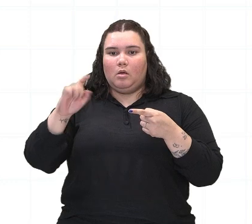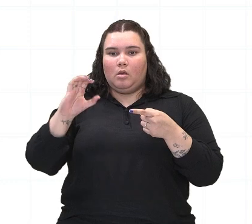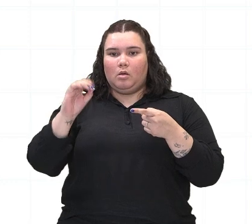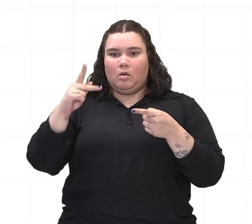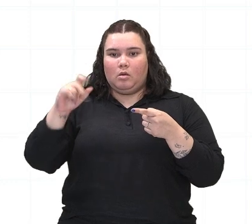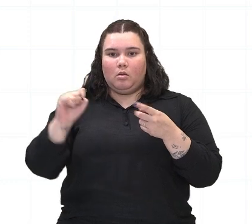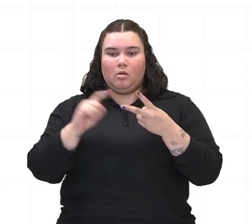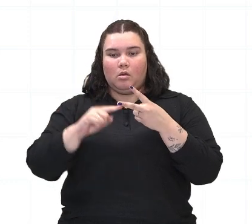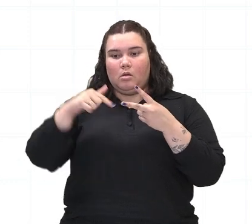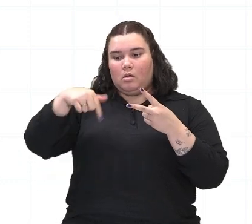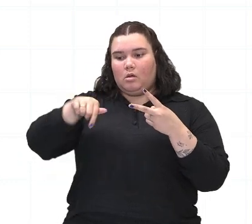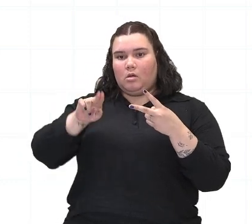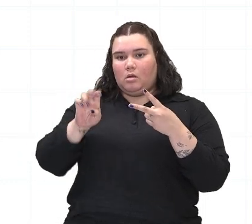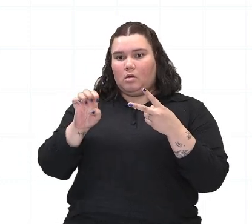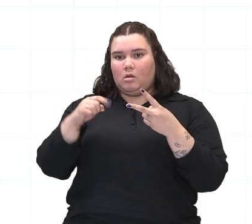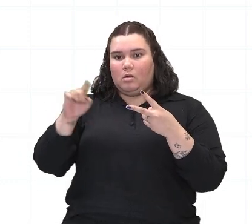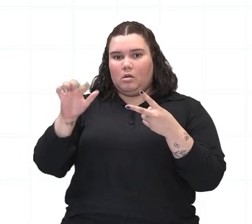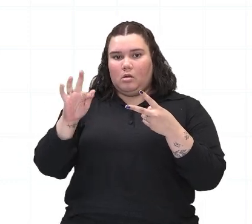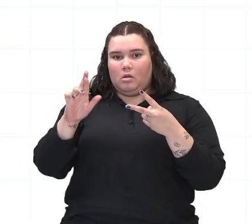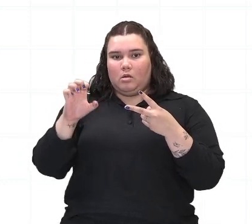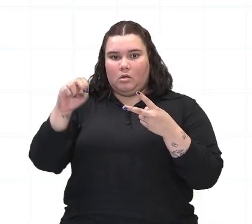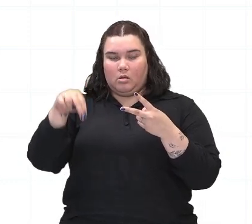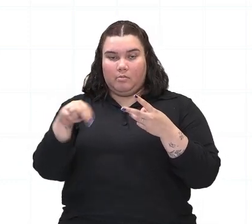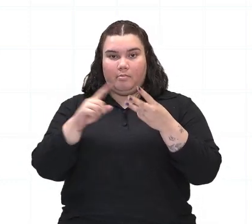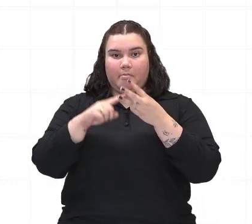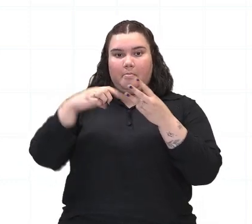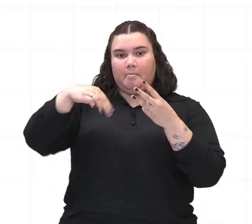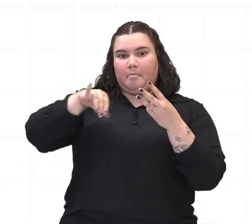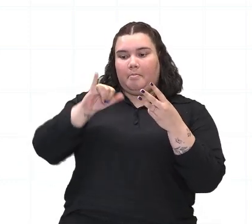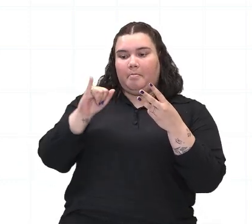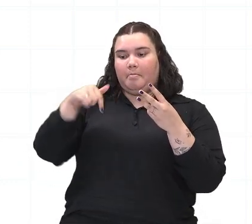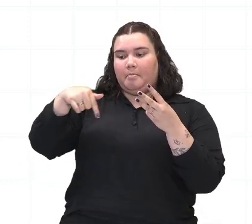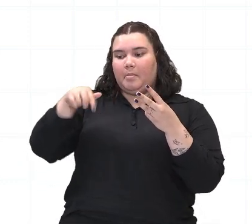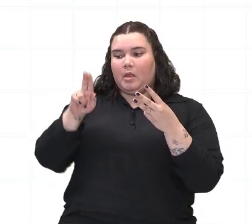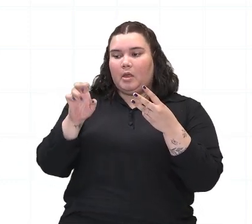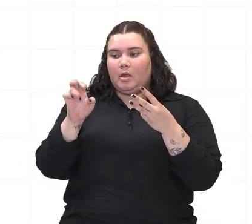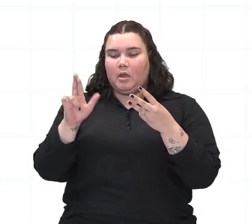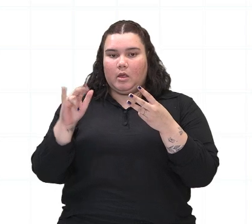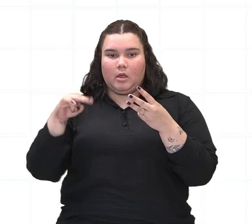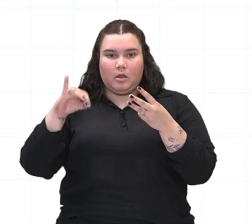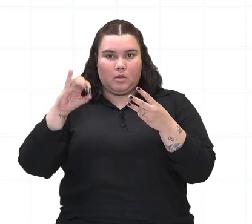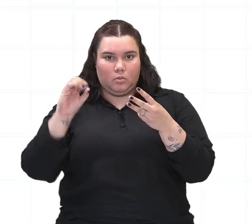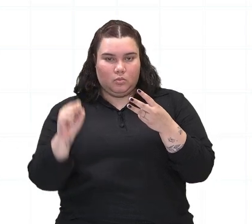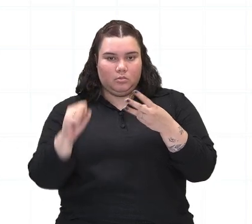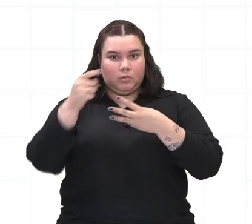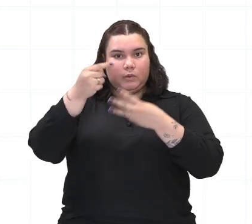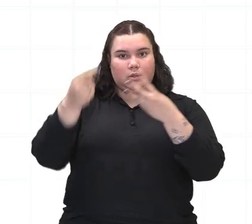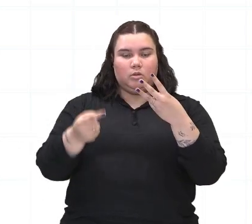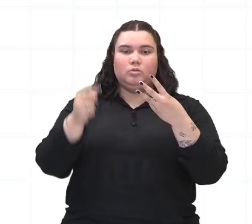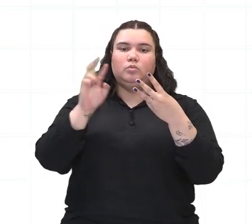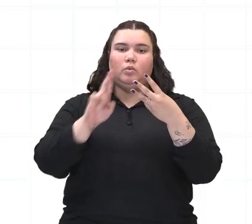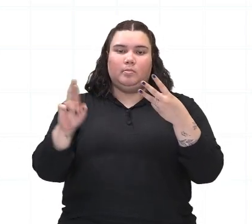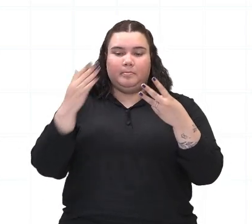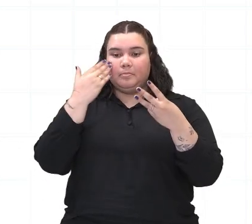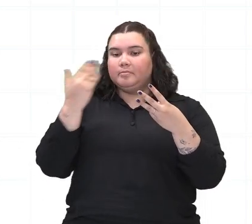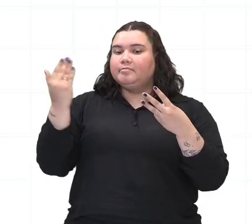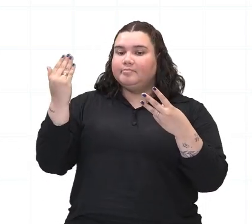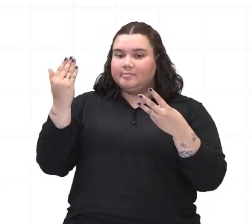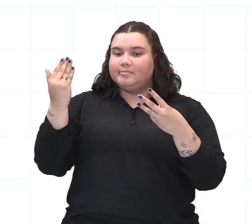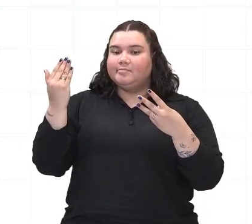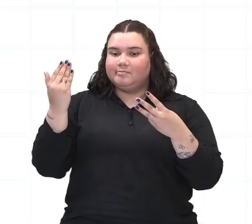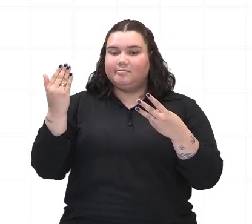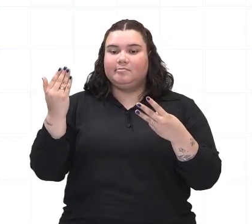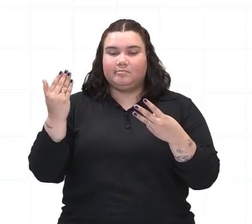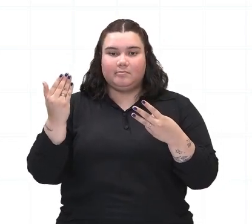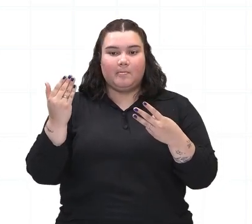kefren E mikerinos então a gente tem aí uma relação de